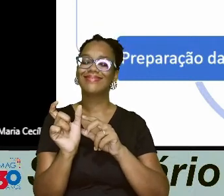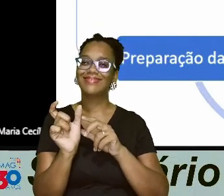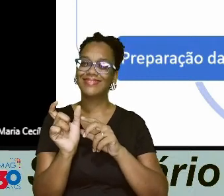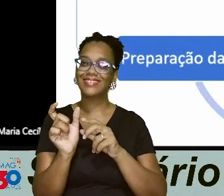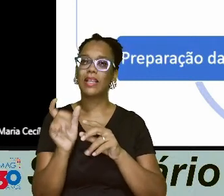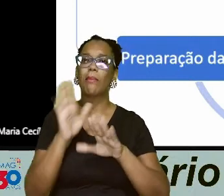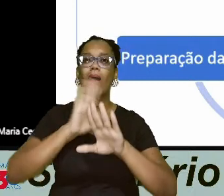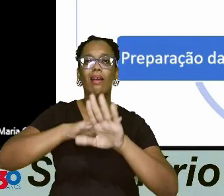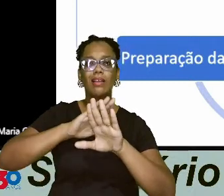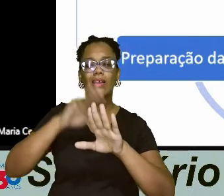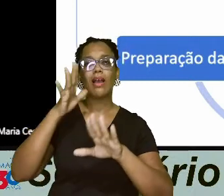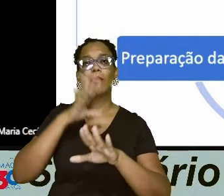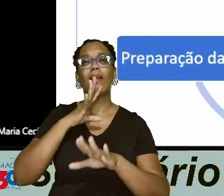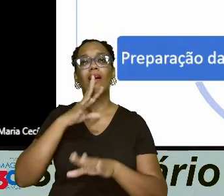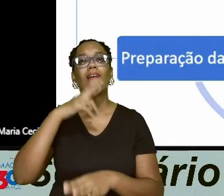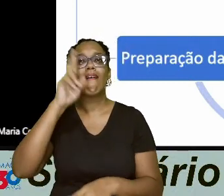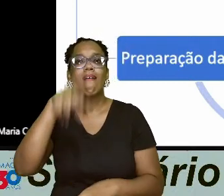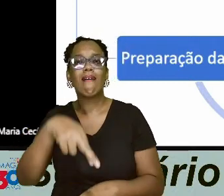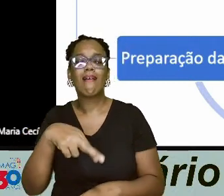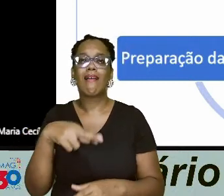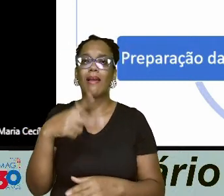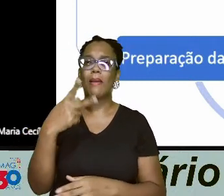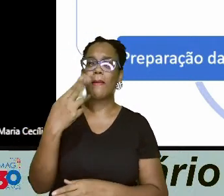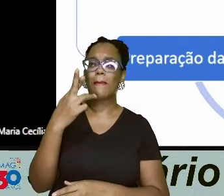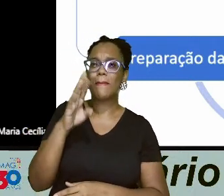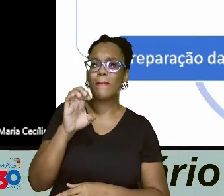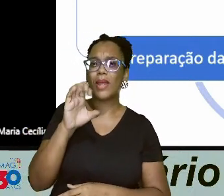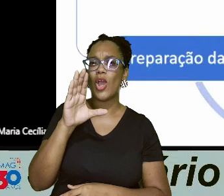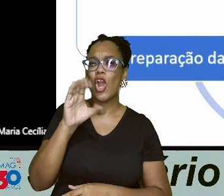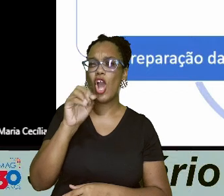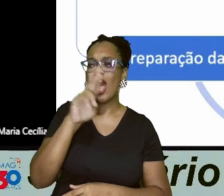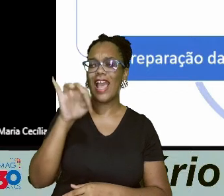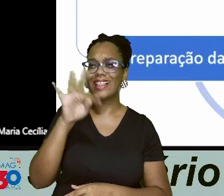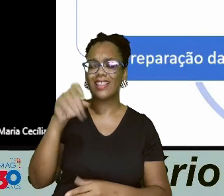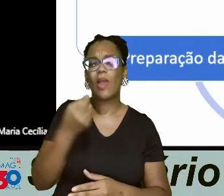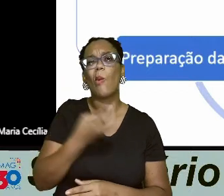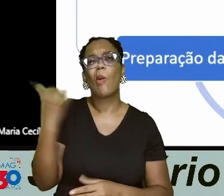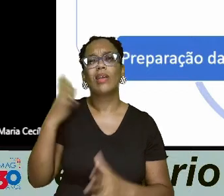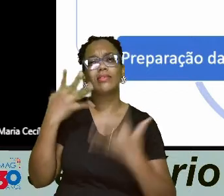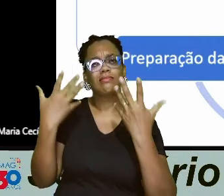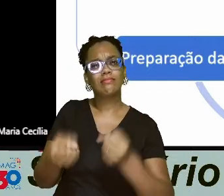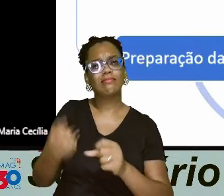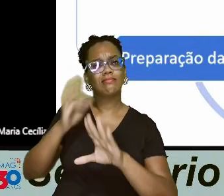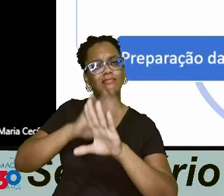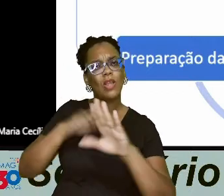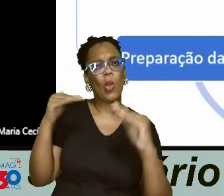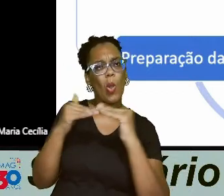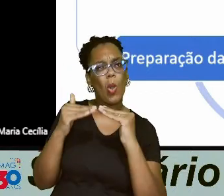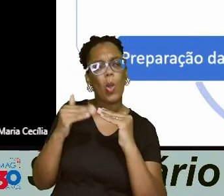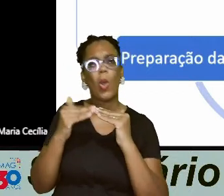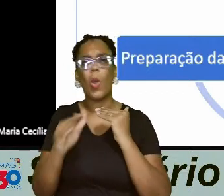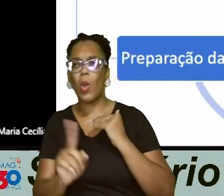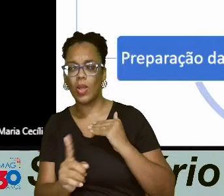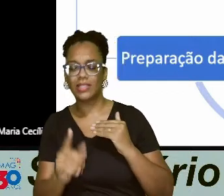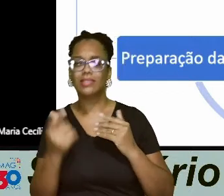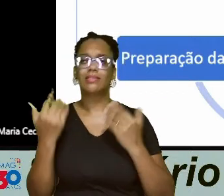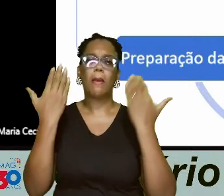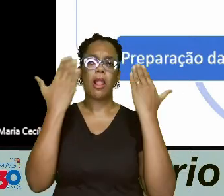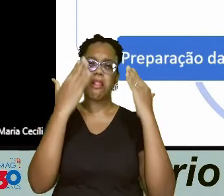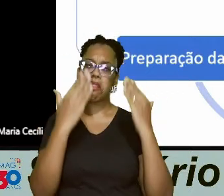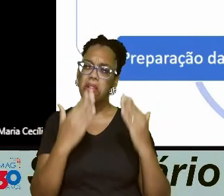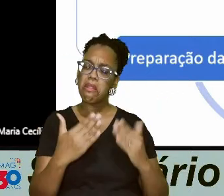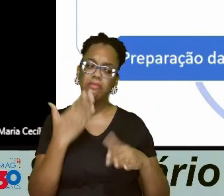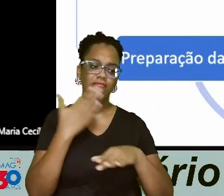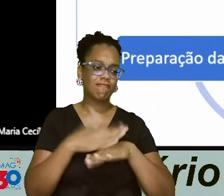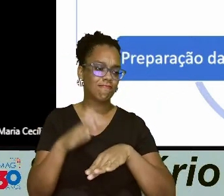prescrição intercorrente, em quantos casos a Fazenda Pública concordou com a aplicação do precedente, e por aí vai. Então, a gente fez uma série de exercícios, né,